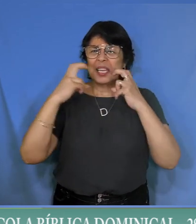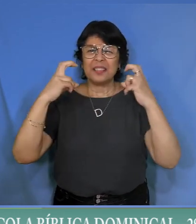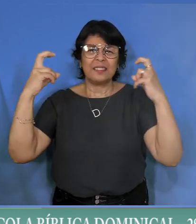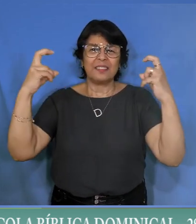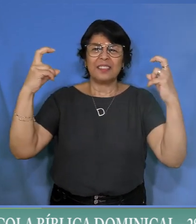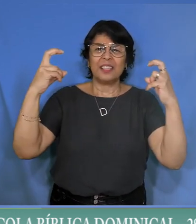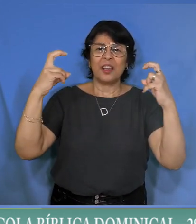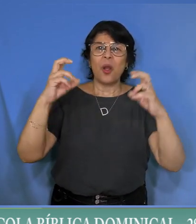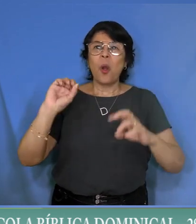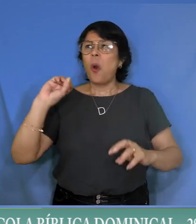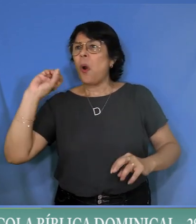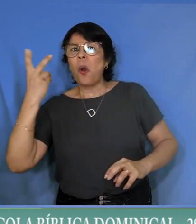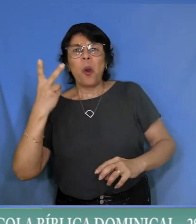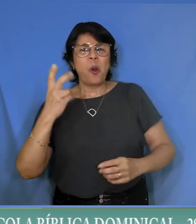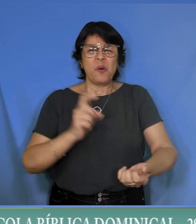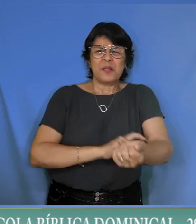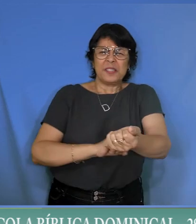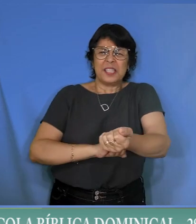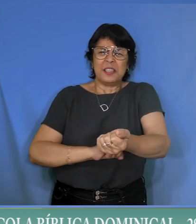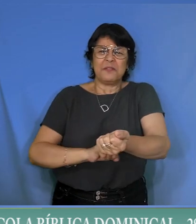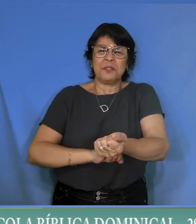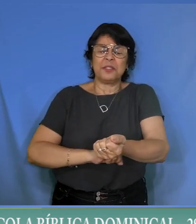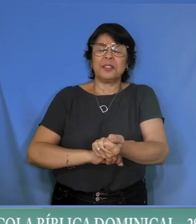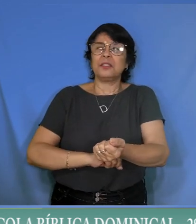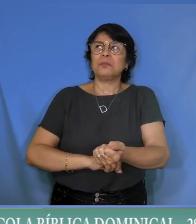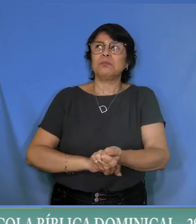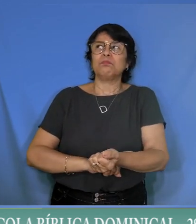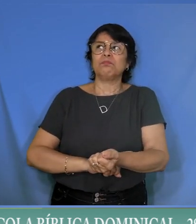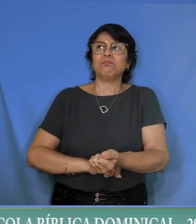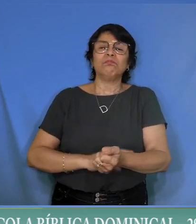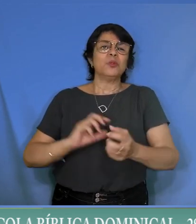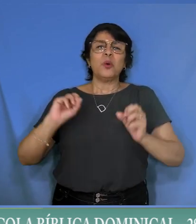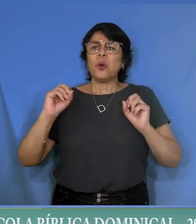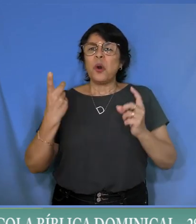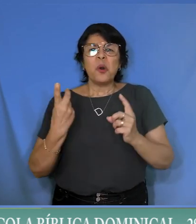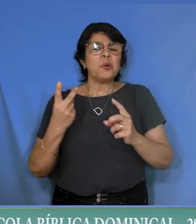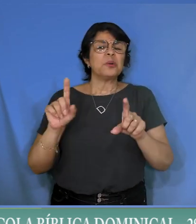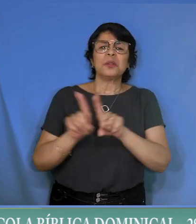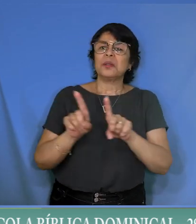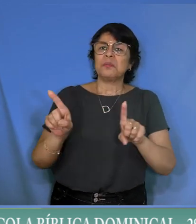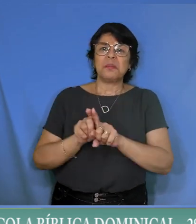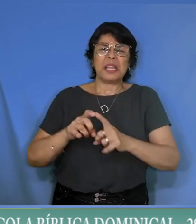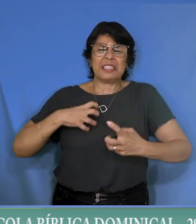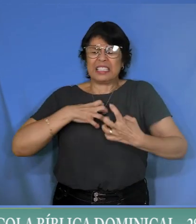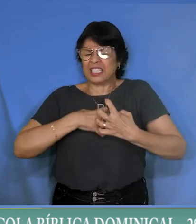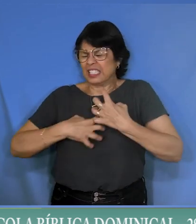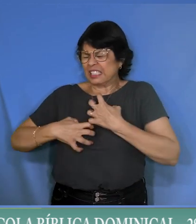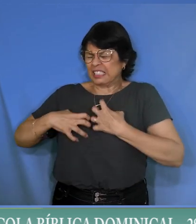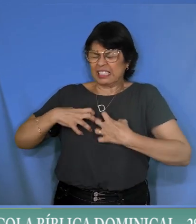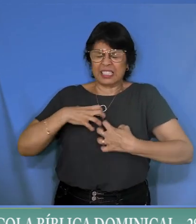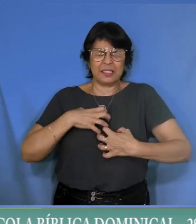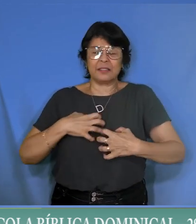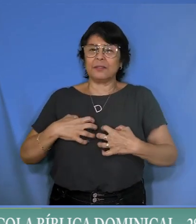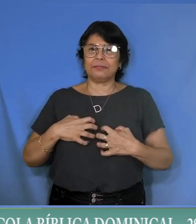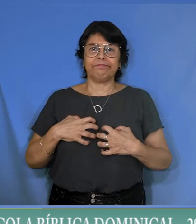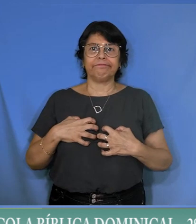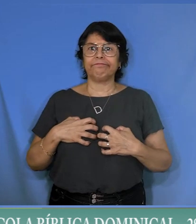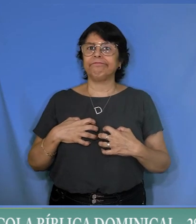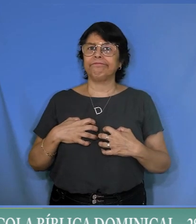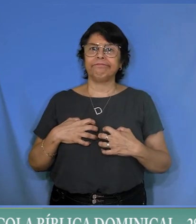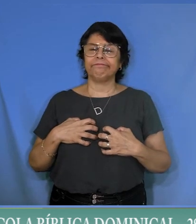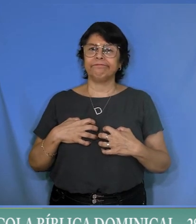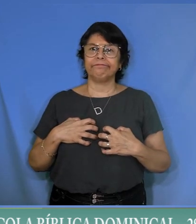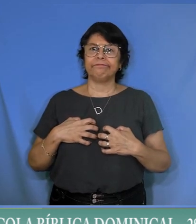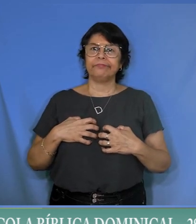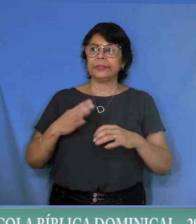nem por abrir um site, nem longe de nós. Isto é, isso é impossível para